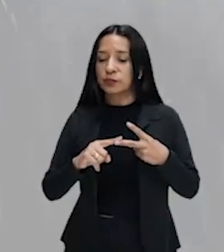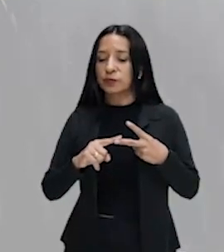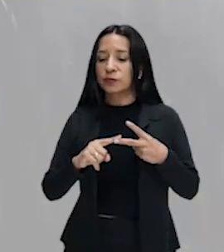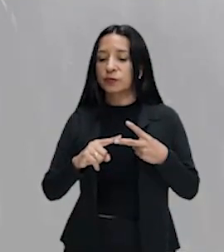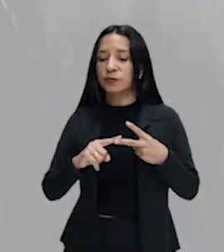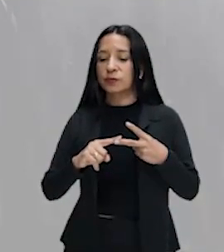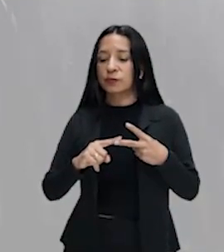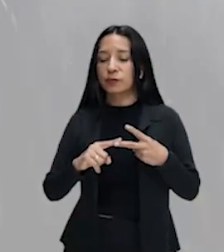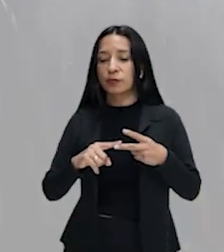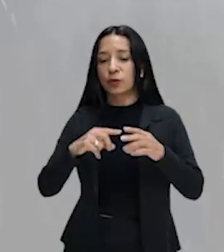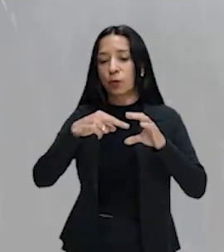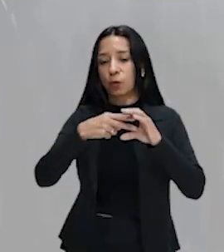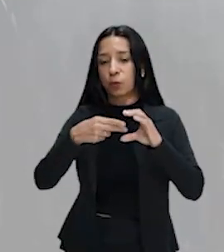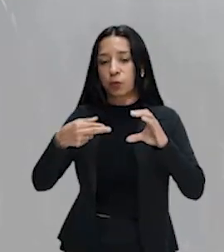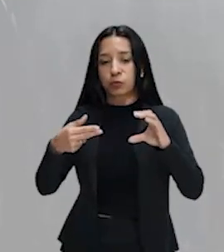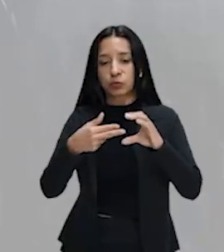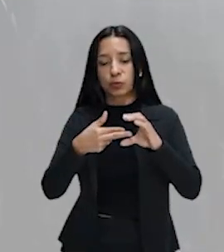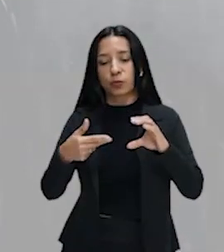ó.